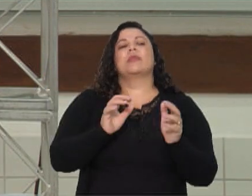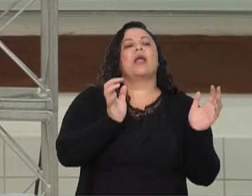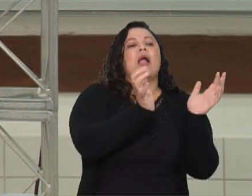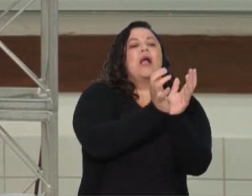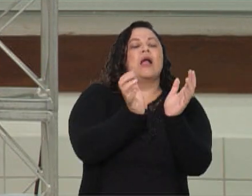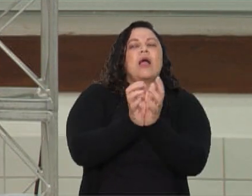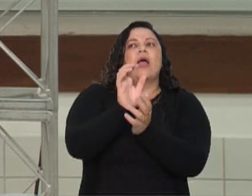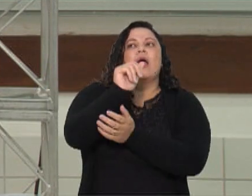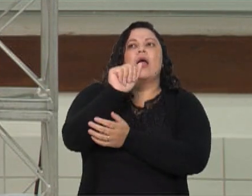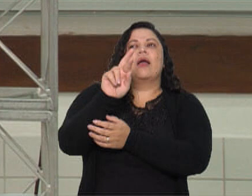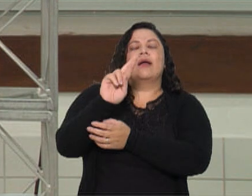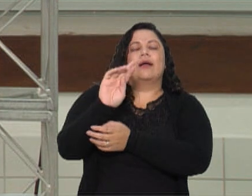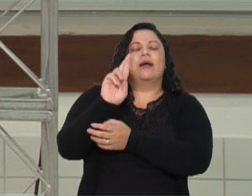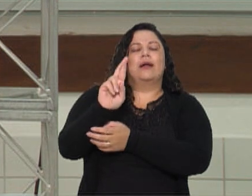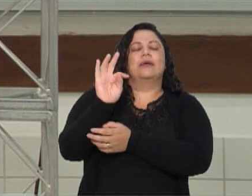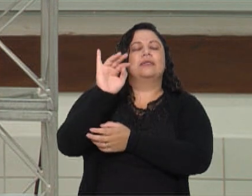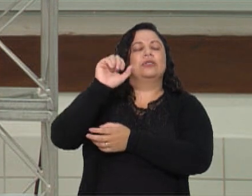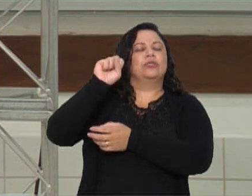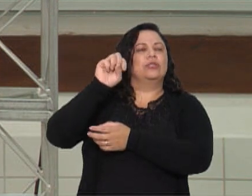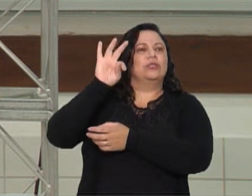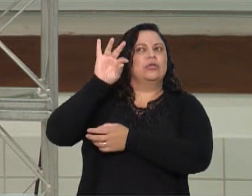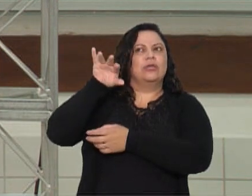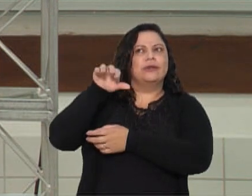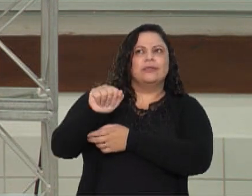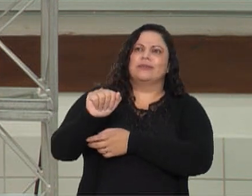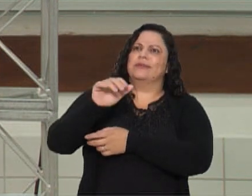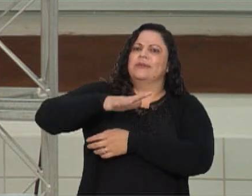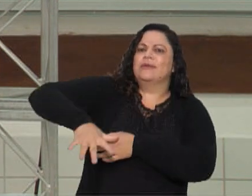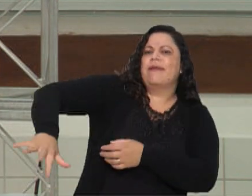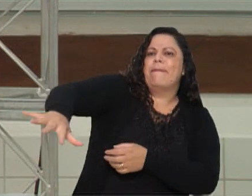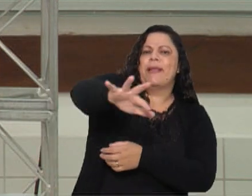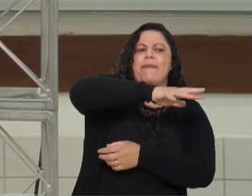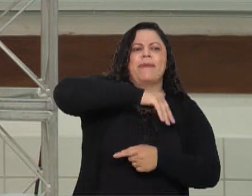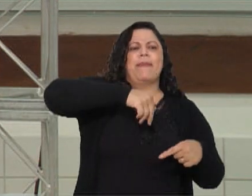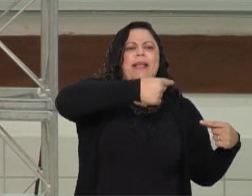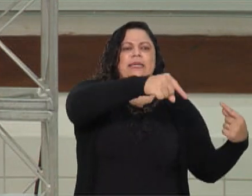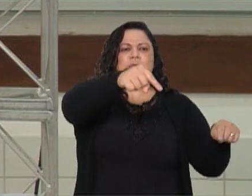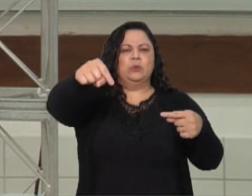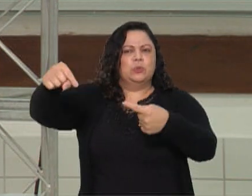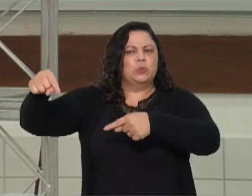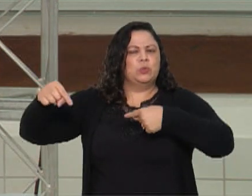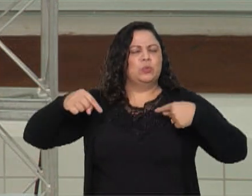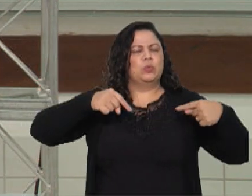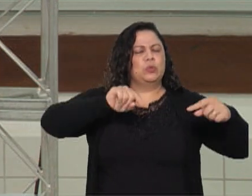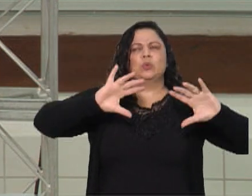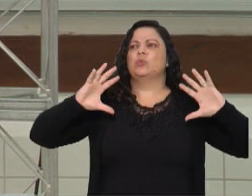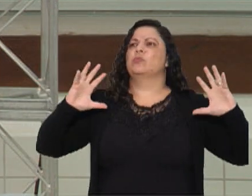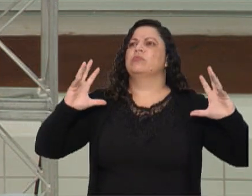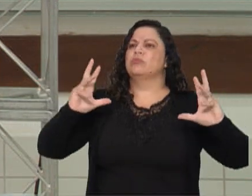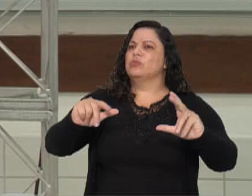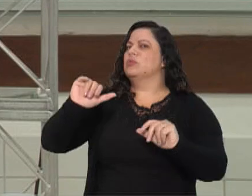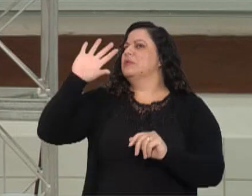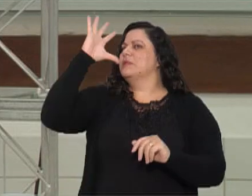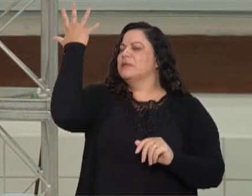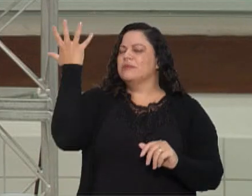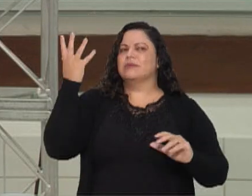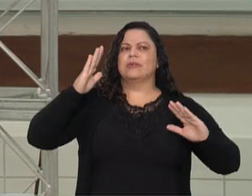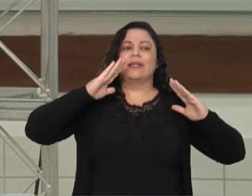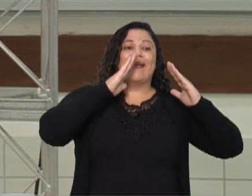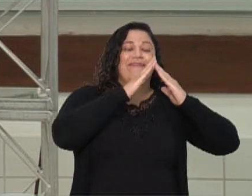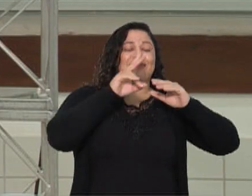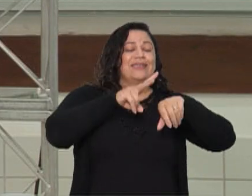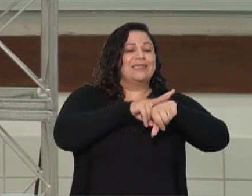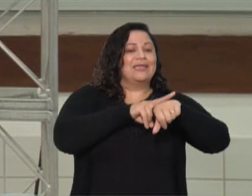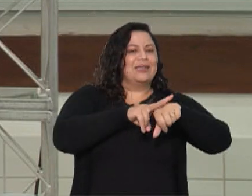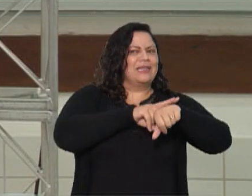se encontrar, conversar, discutir sobre o que estava acontecendo, sobre arte e tudo mais. Ela fez toda essa casa de vidro para